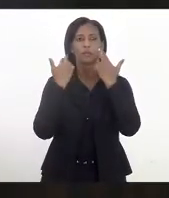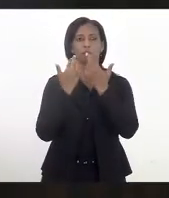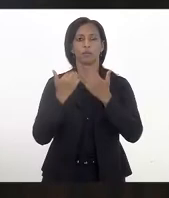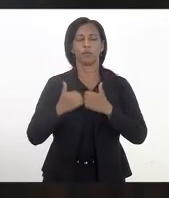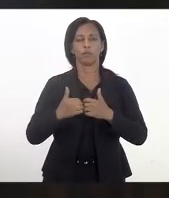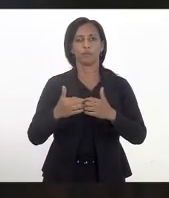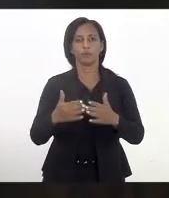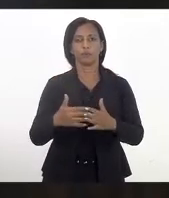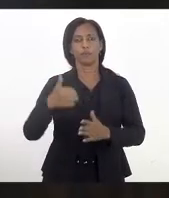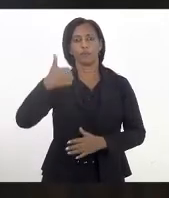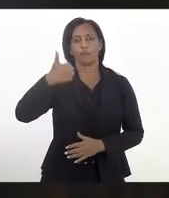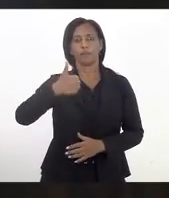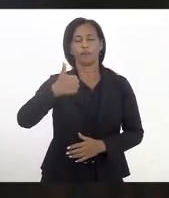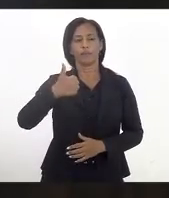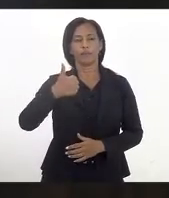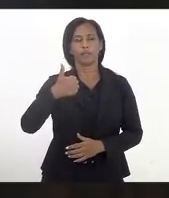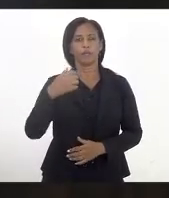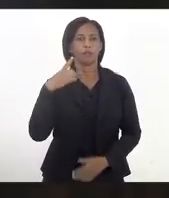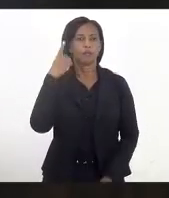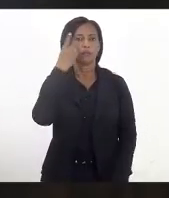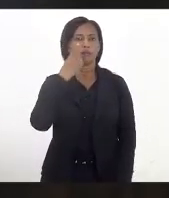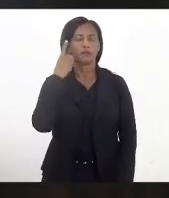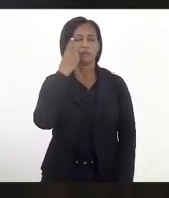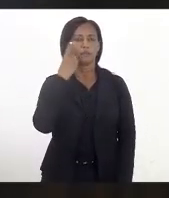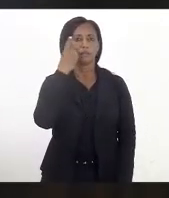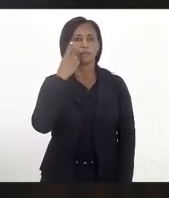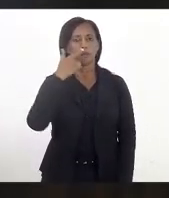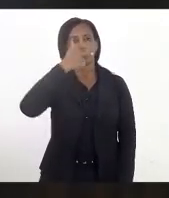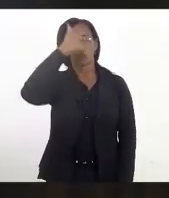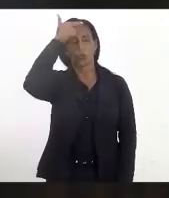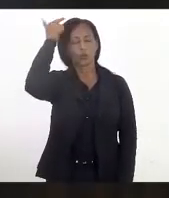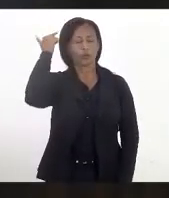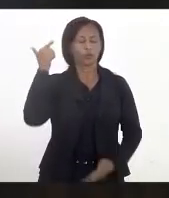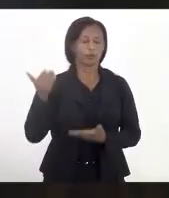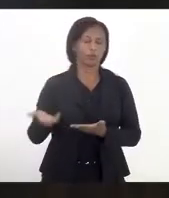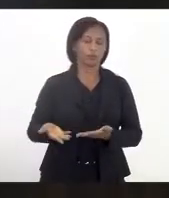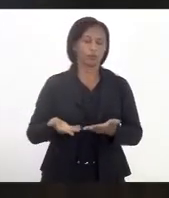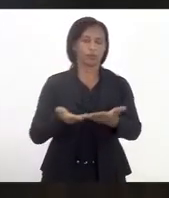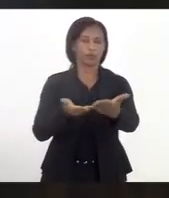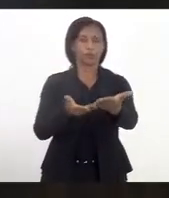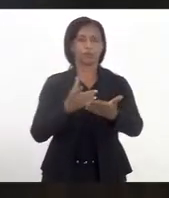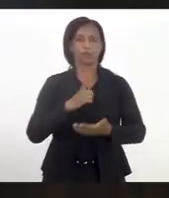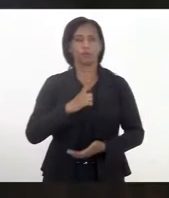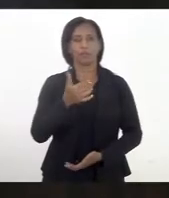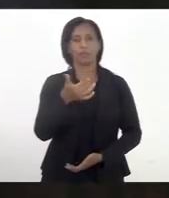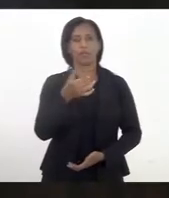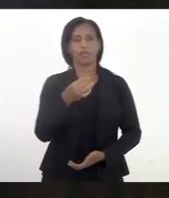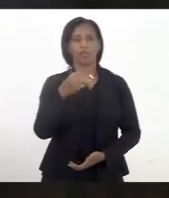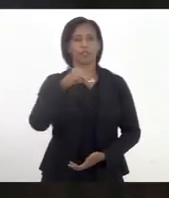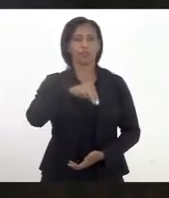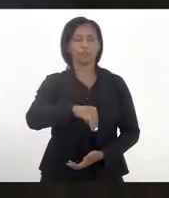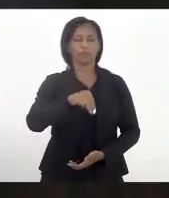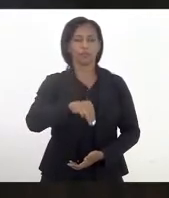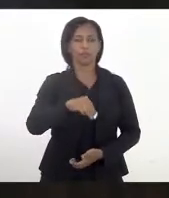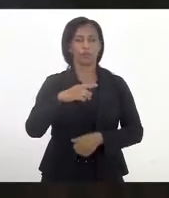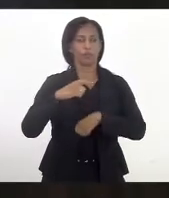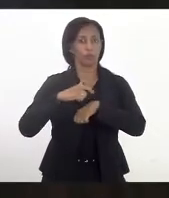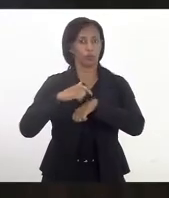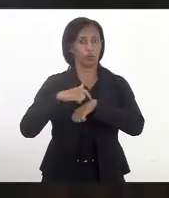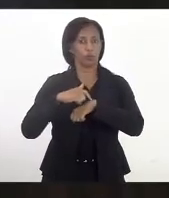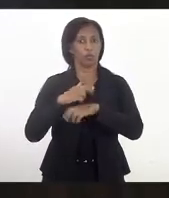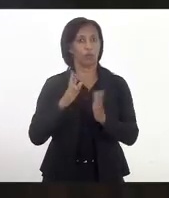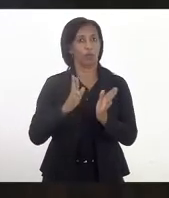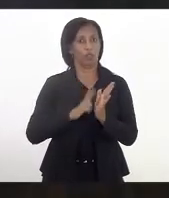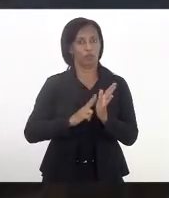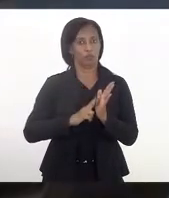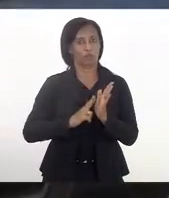primeiro orador inscrito ao Nobre Deputado Luiz Paulo vossa excelência' e dispõe de dez minutos do tempo